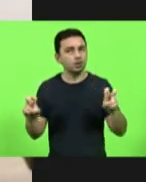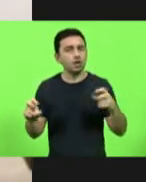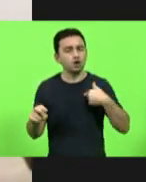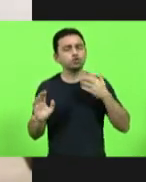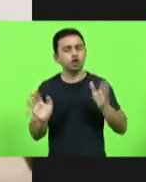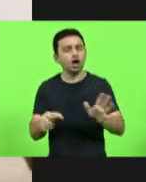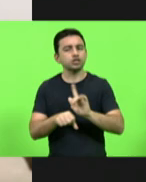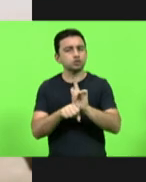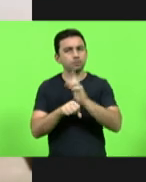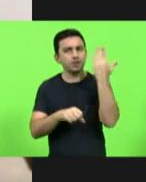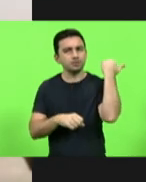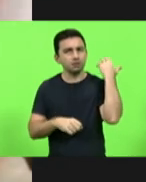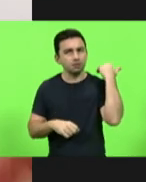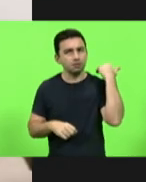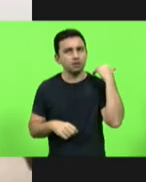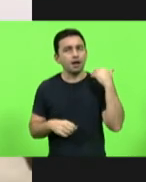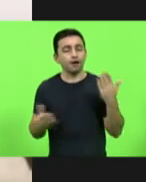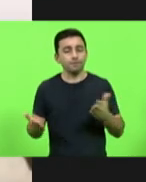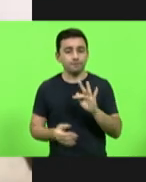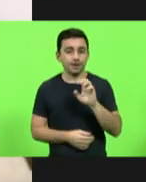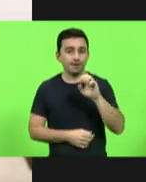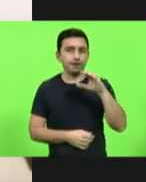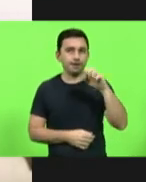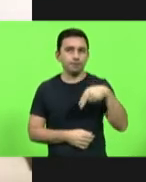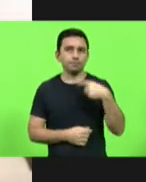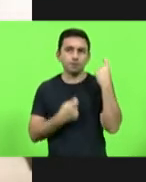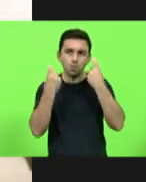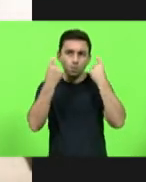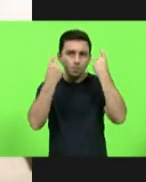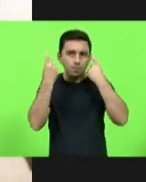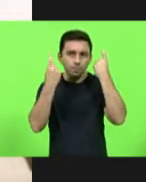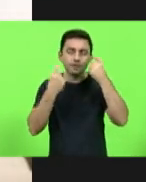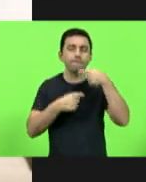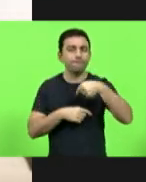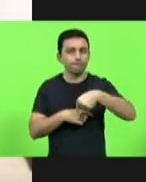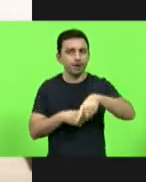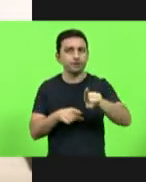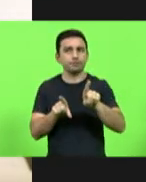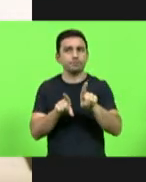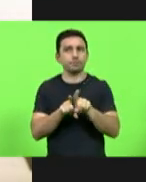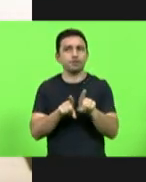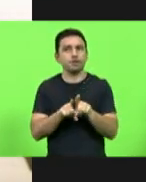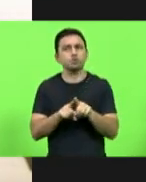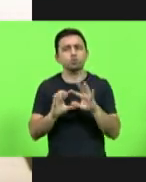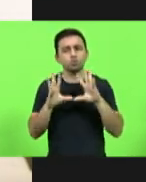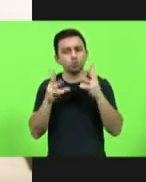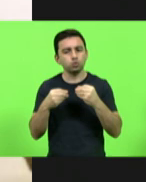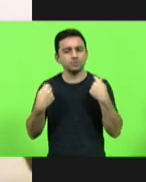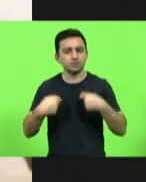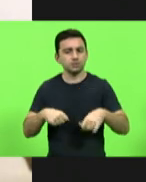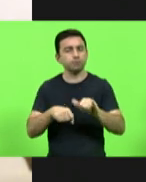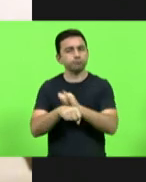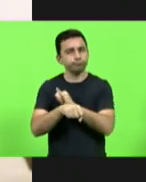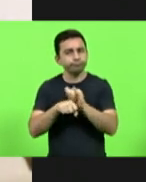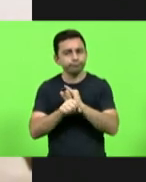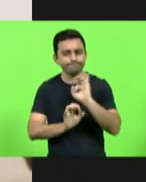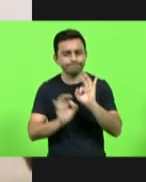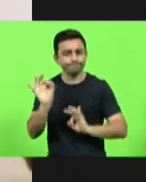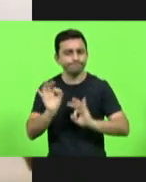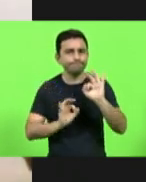agora também como FECAM, que se preocupa que a gente tem que ir para lá. Então, todo esse processo tem que ser muito bem planejado, em